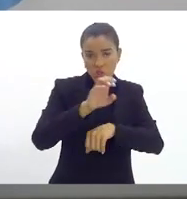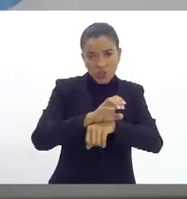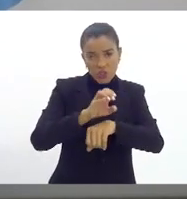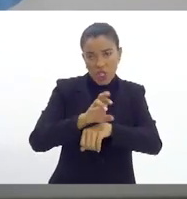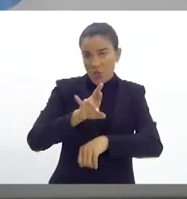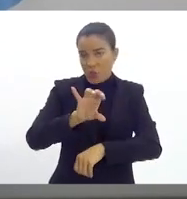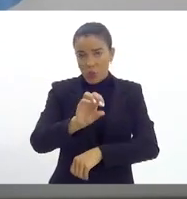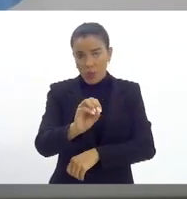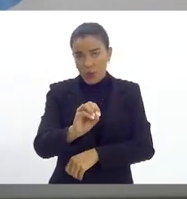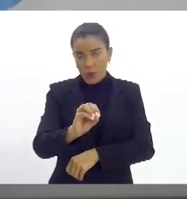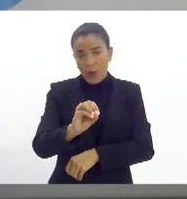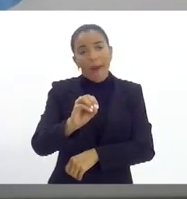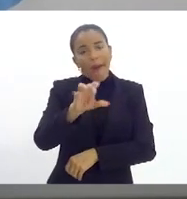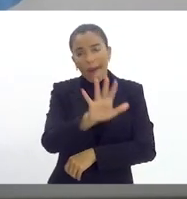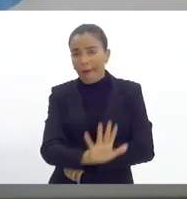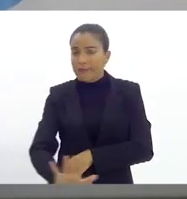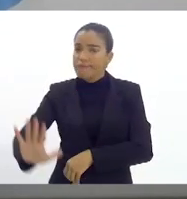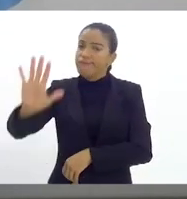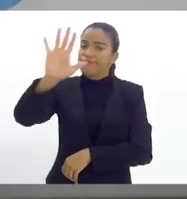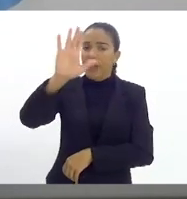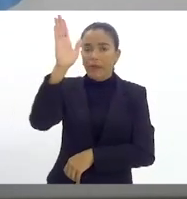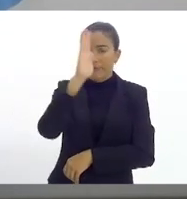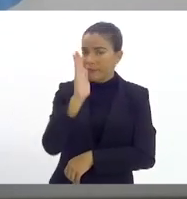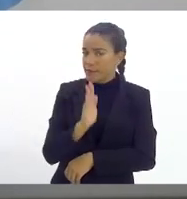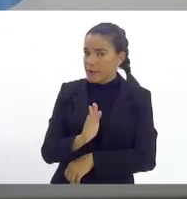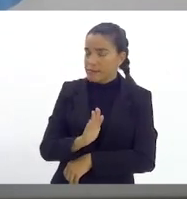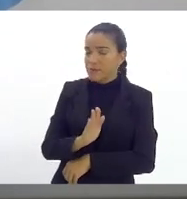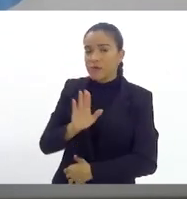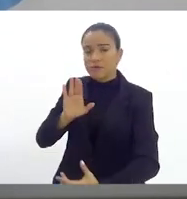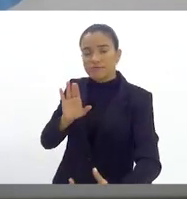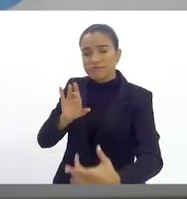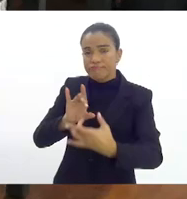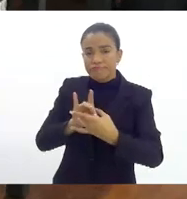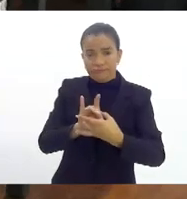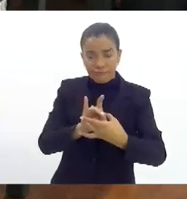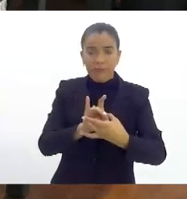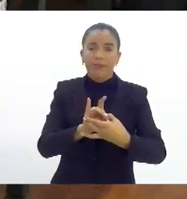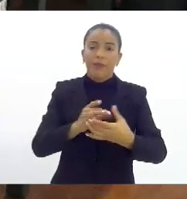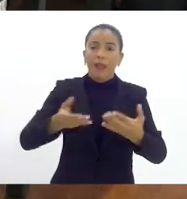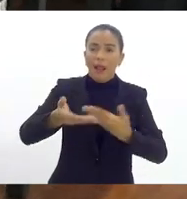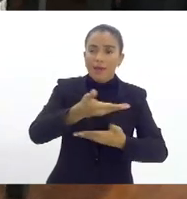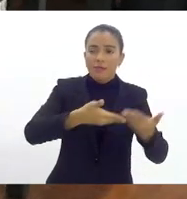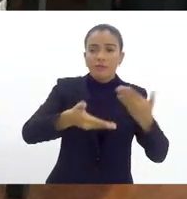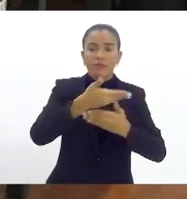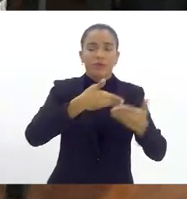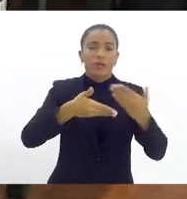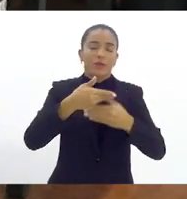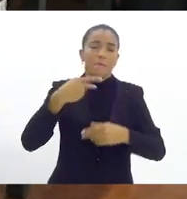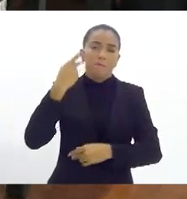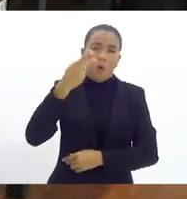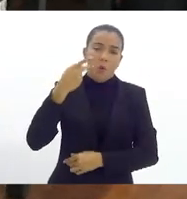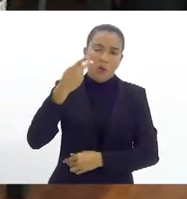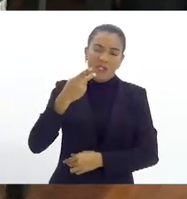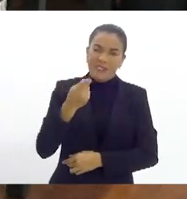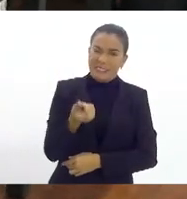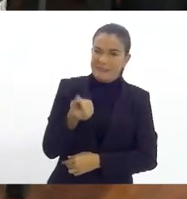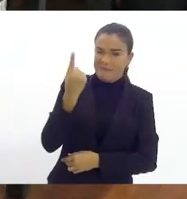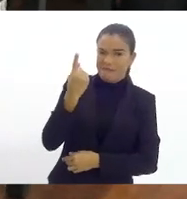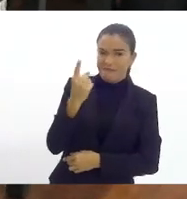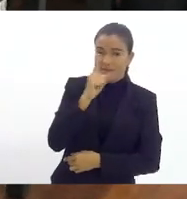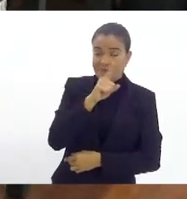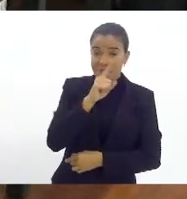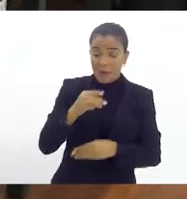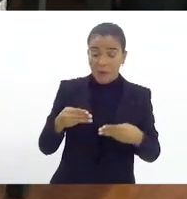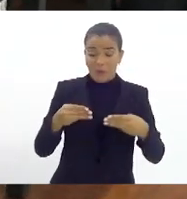Janeiro é um fenômeno nacional que tá diretamente relacionada à políticas no mínimo questionáveis tomadas